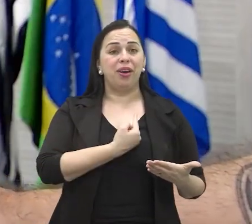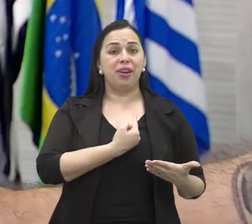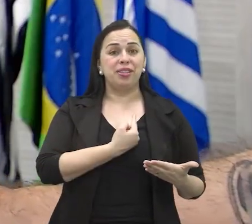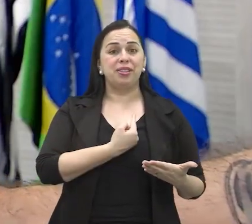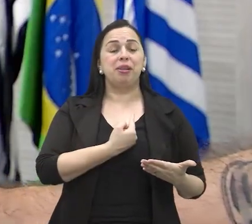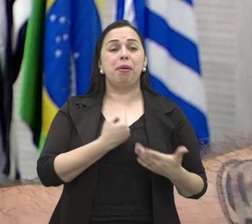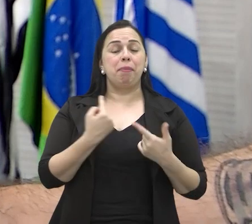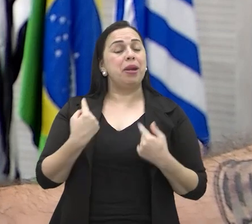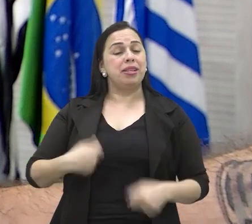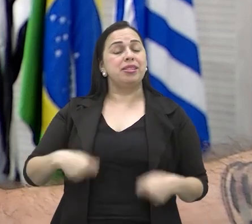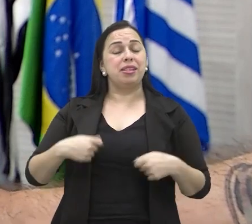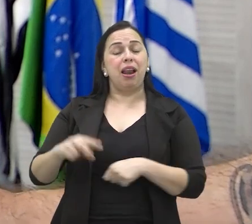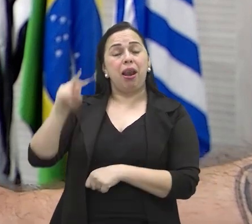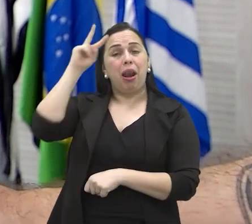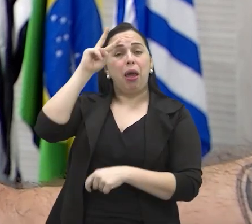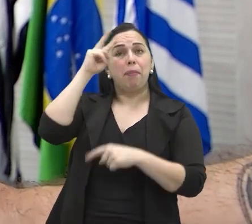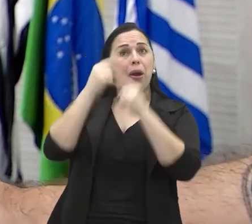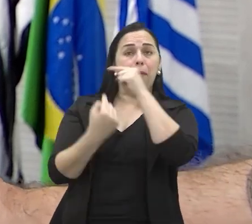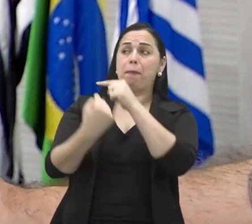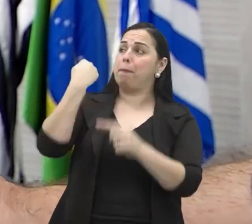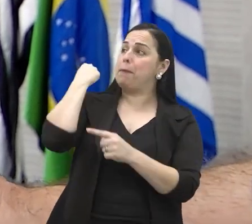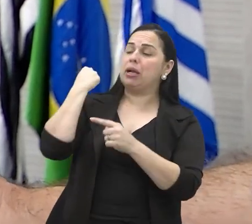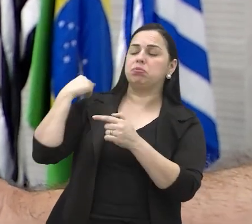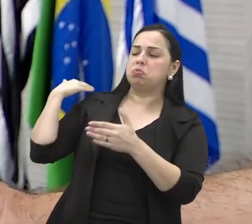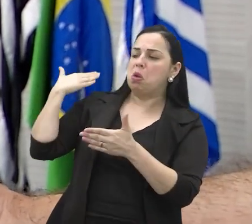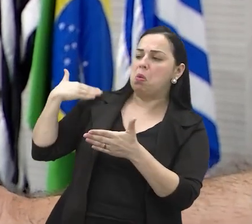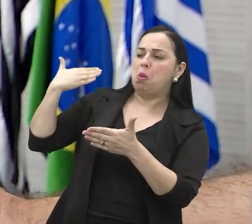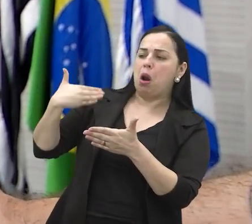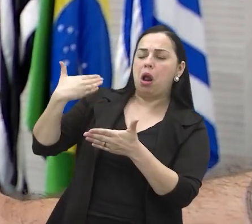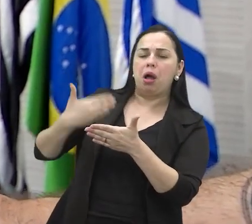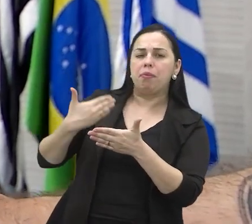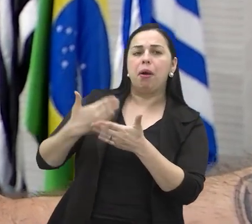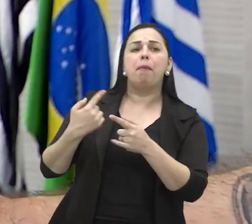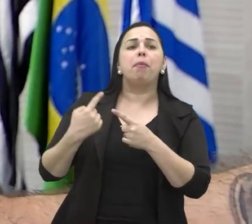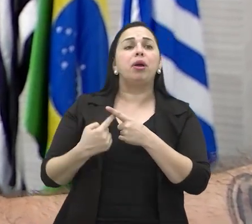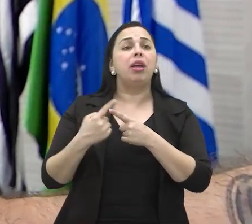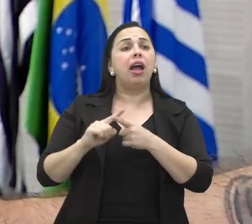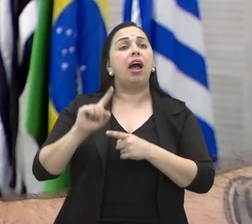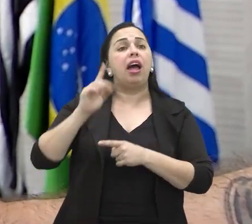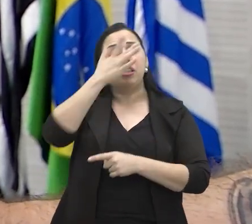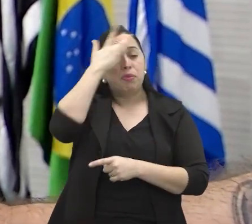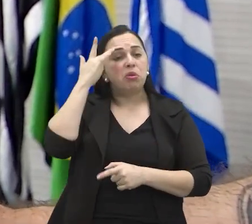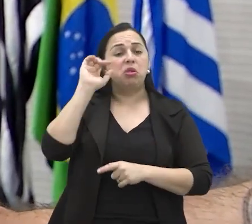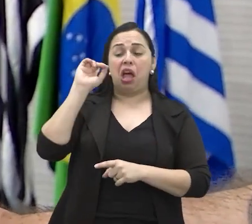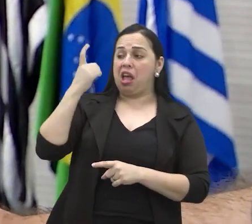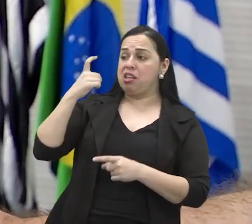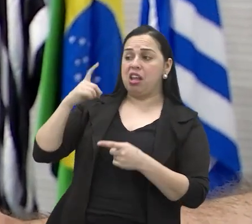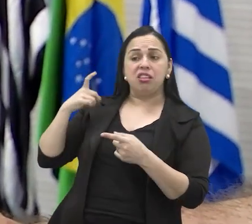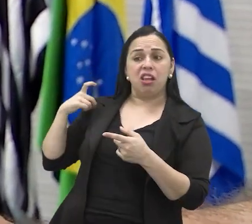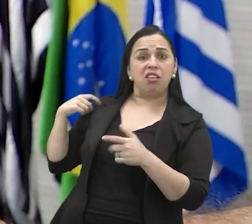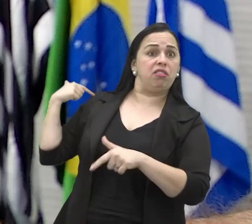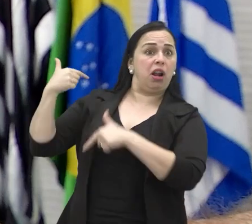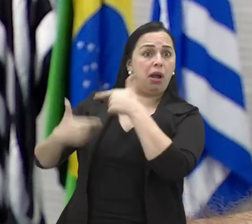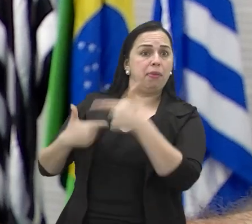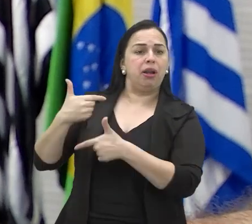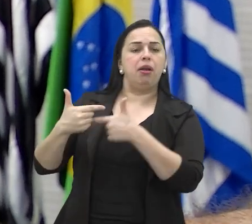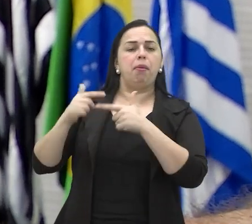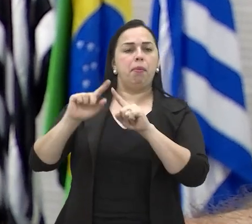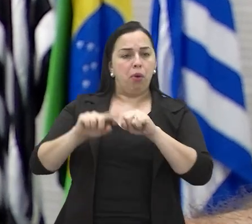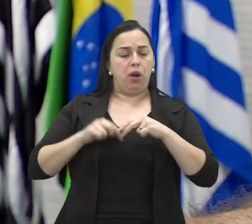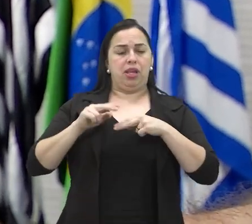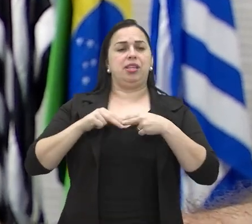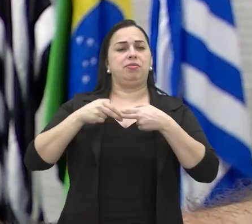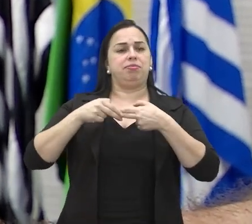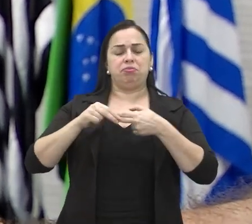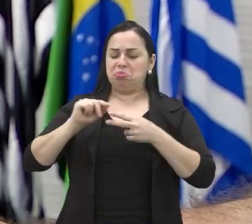não é nada se a gente não tiver o passado, né? Então esse é um trabalho de muitas pessoas que vieram antes da gente e para nós fica aí